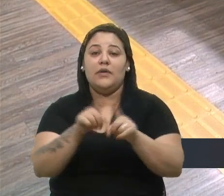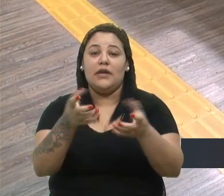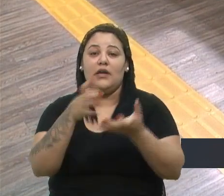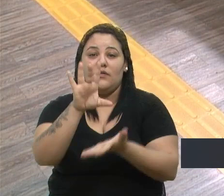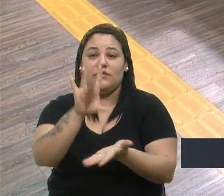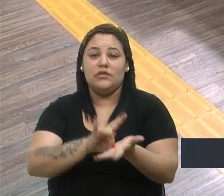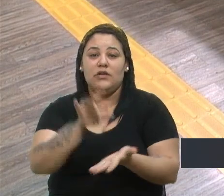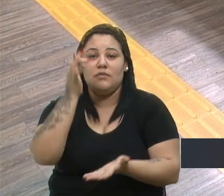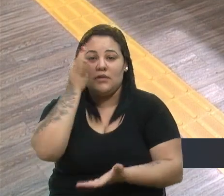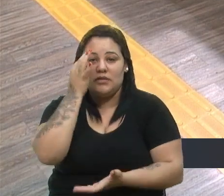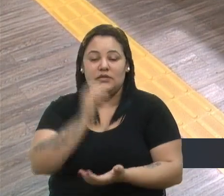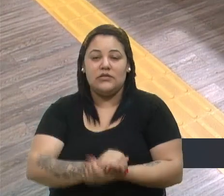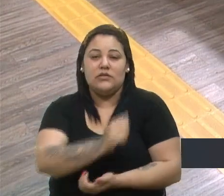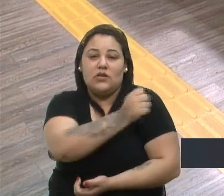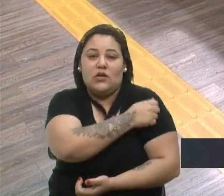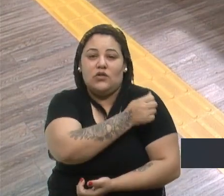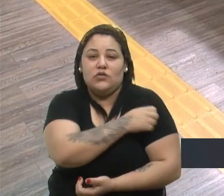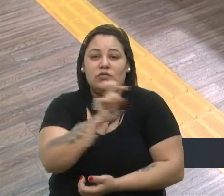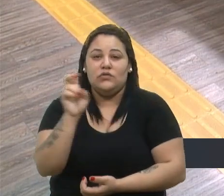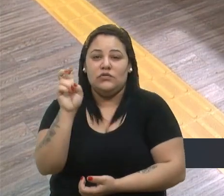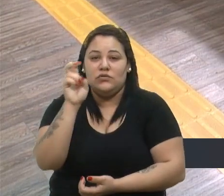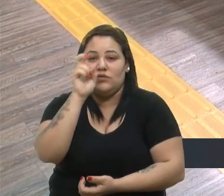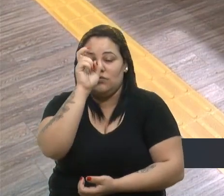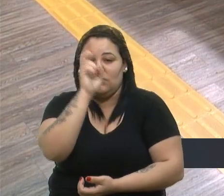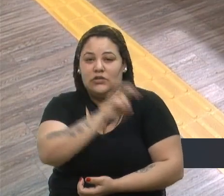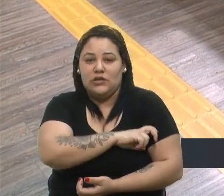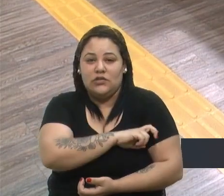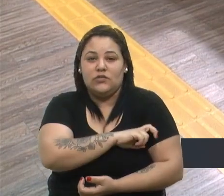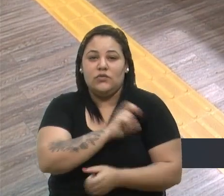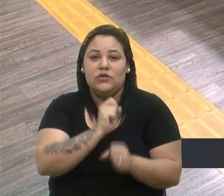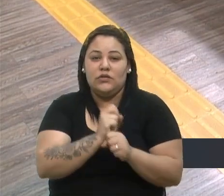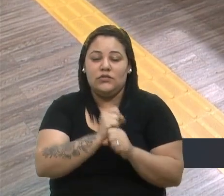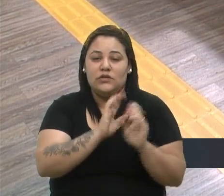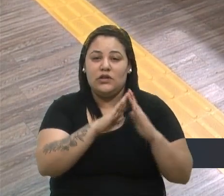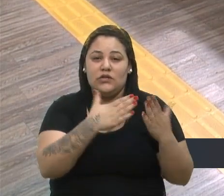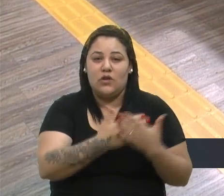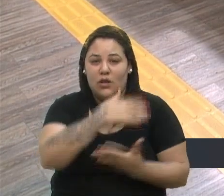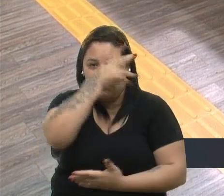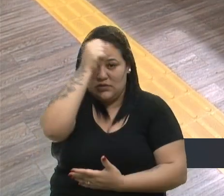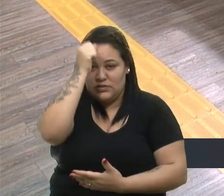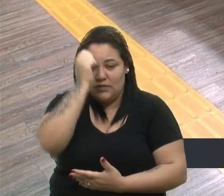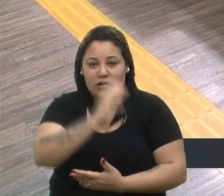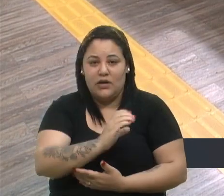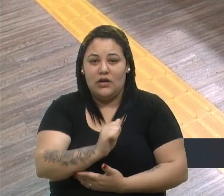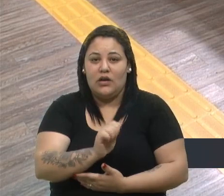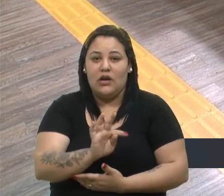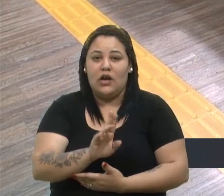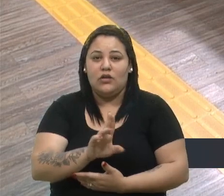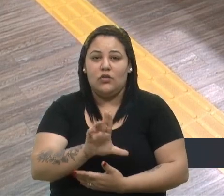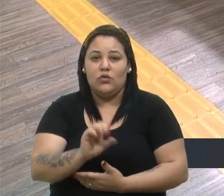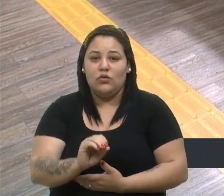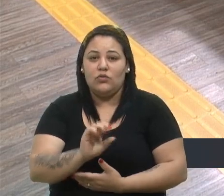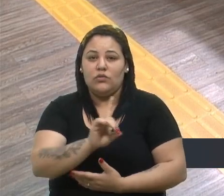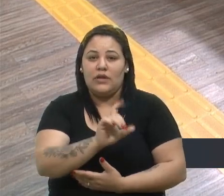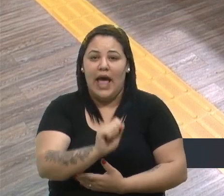registrar a presença dos alunos do 5º ano da Escola Municipal de Ensino Fundamental Catulo da Paixão Cearense.